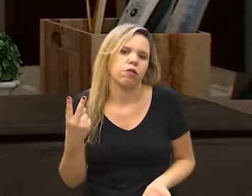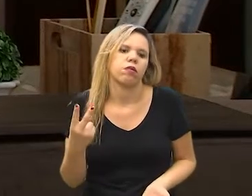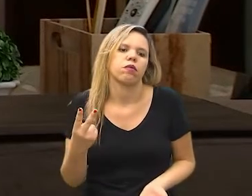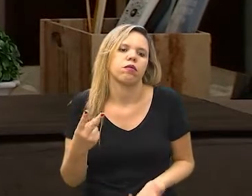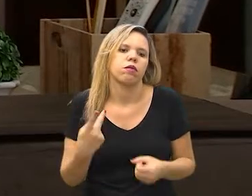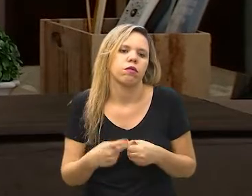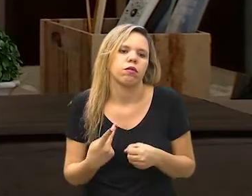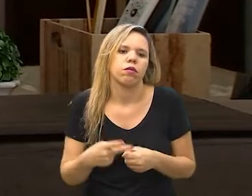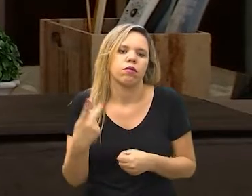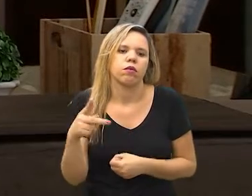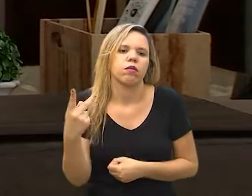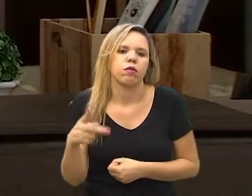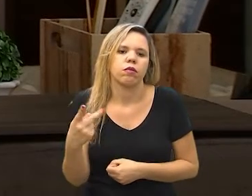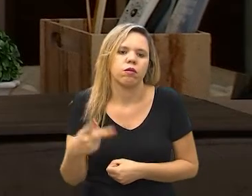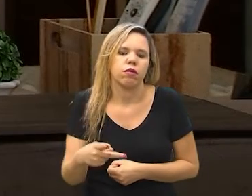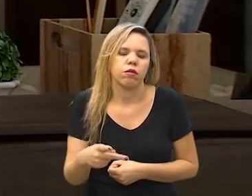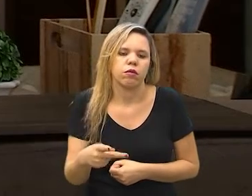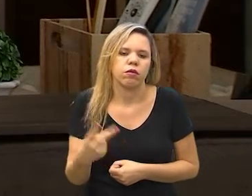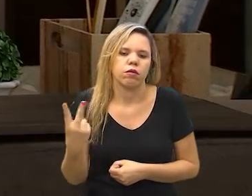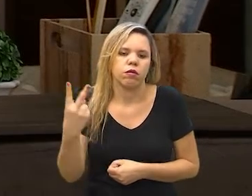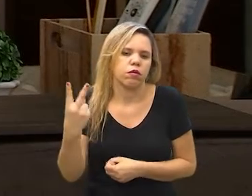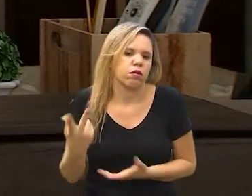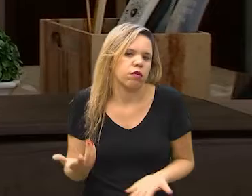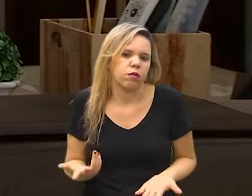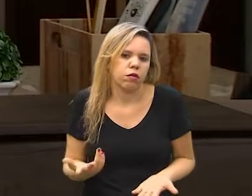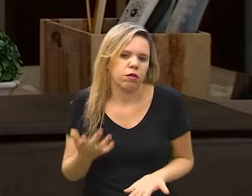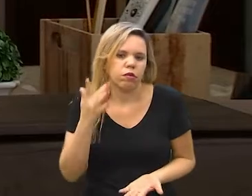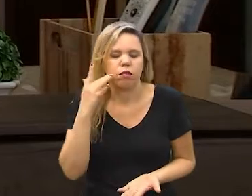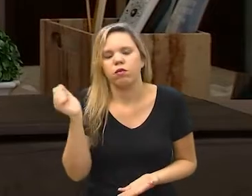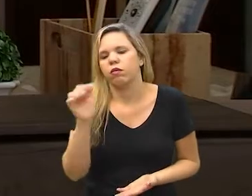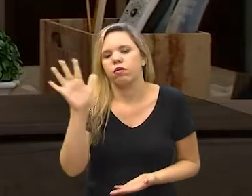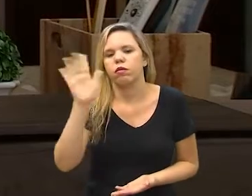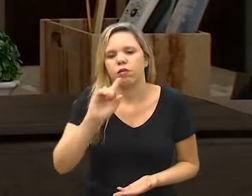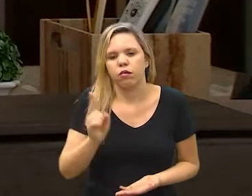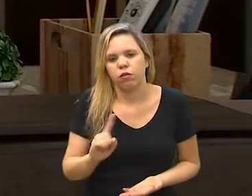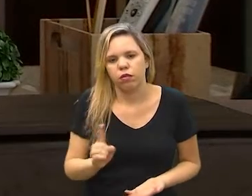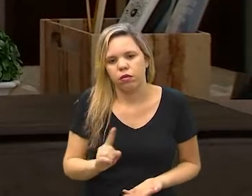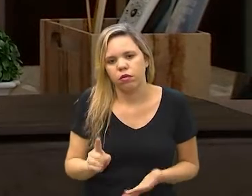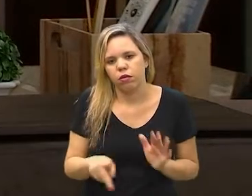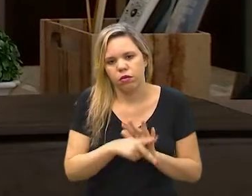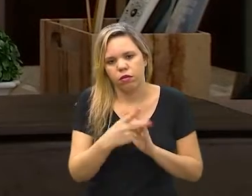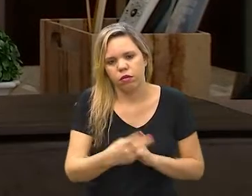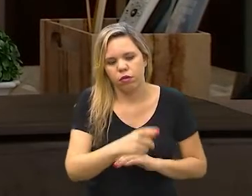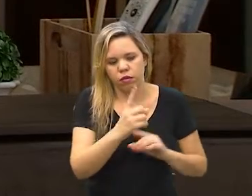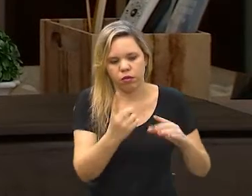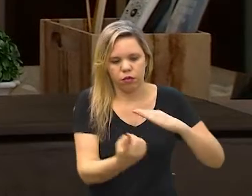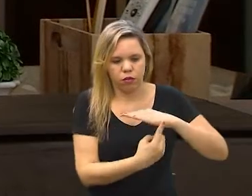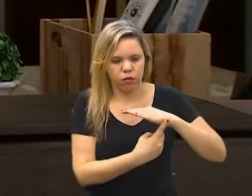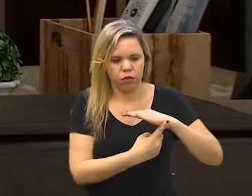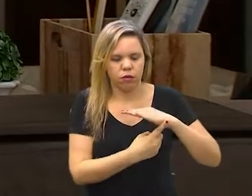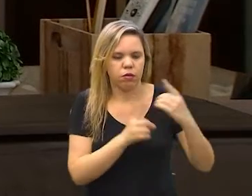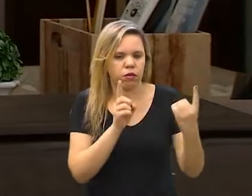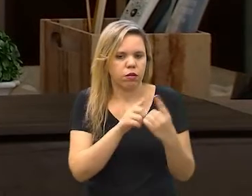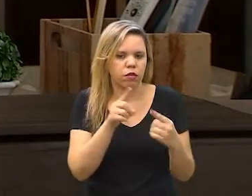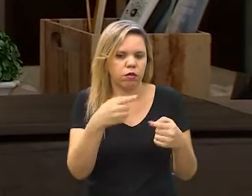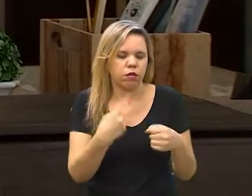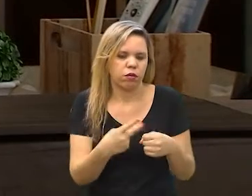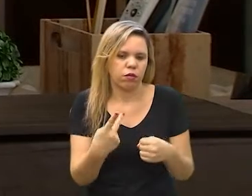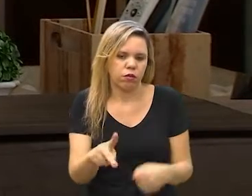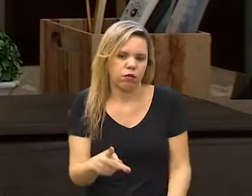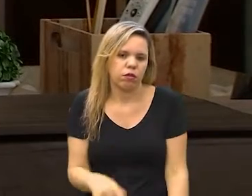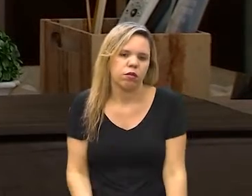teu produto para que o preço não seja considerado caro pelo consumidor desse teu serviço ou desse teu